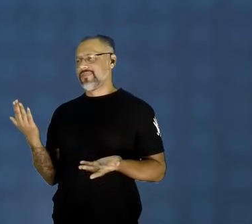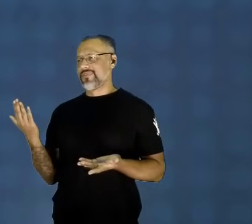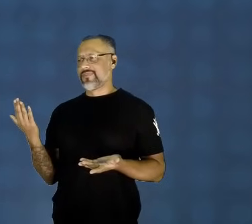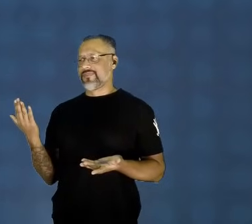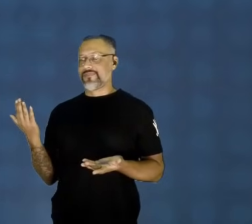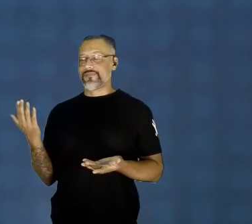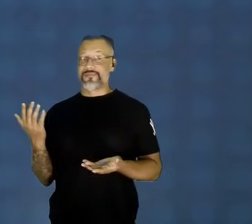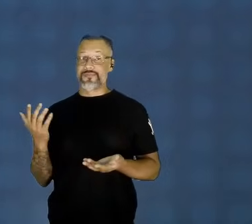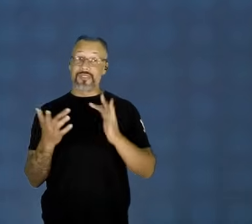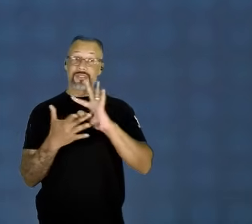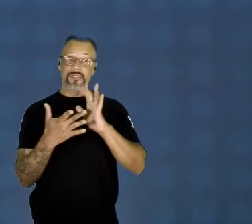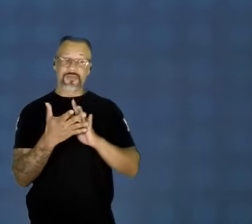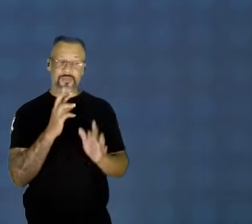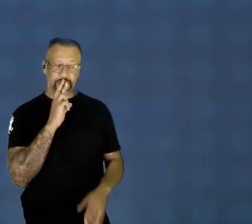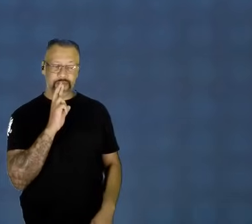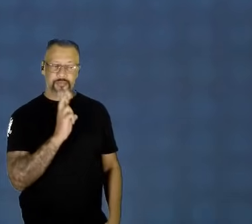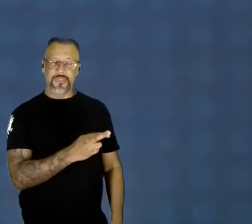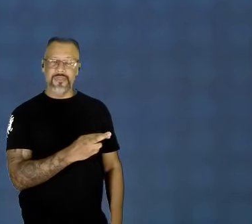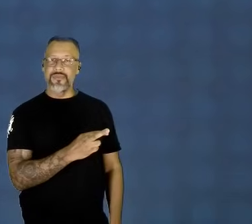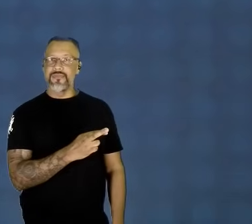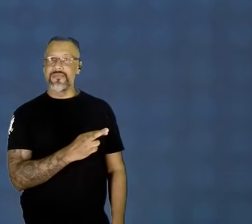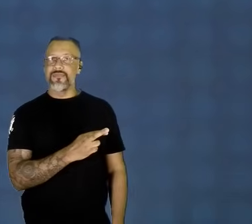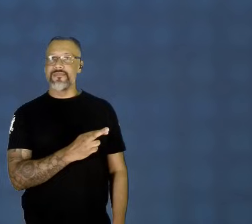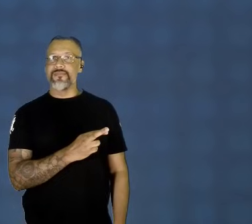Ele respondeu: